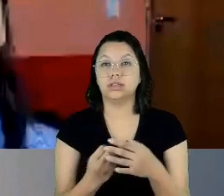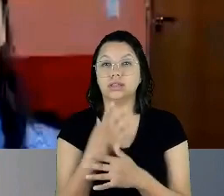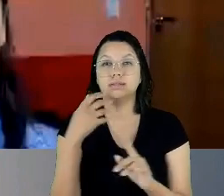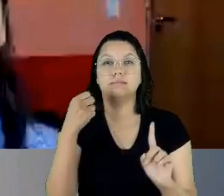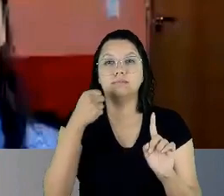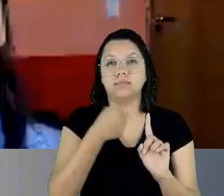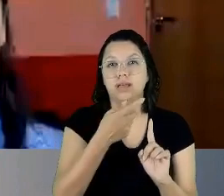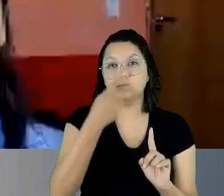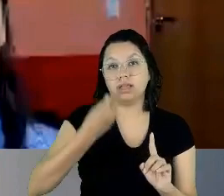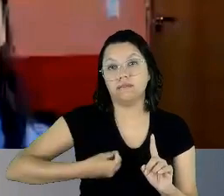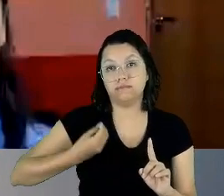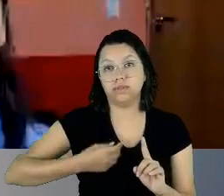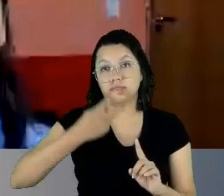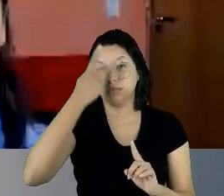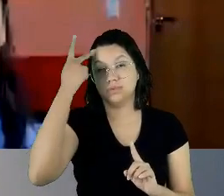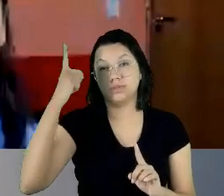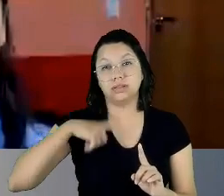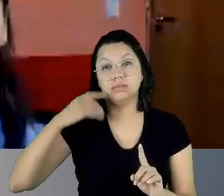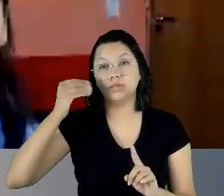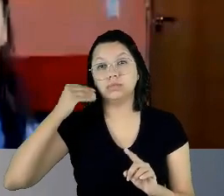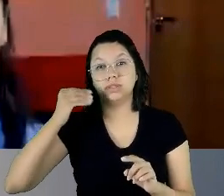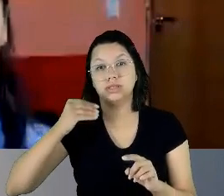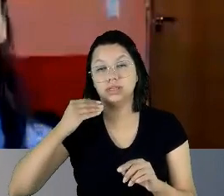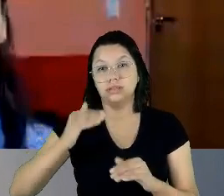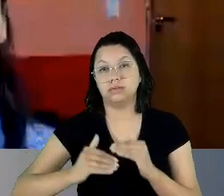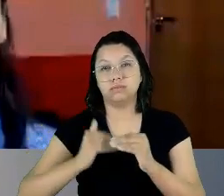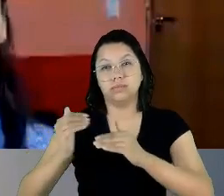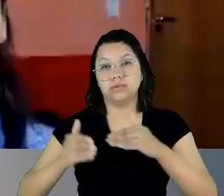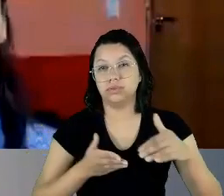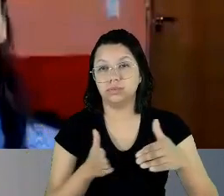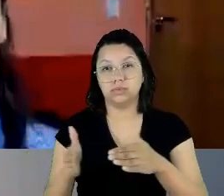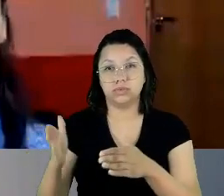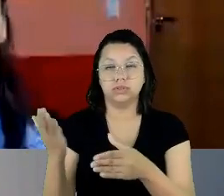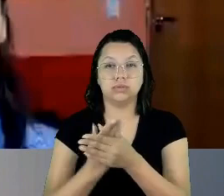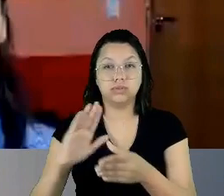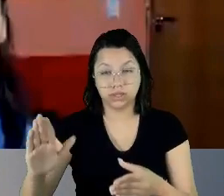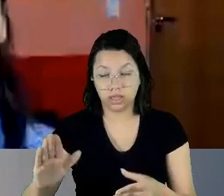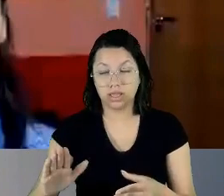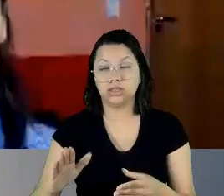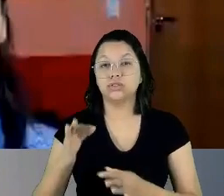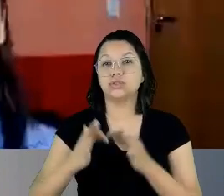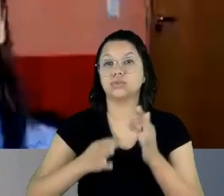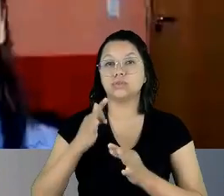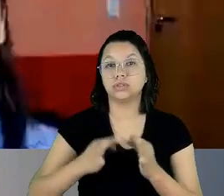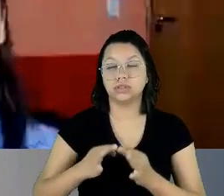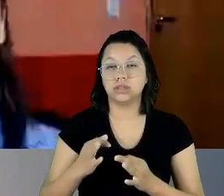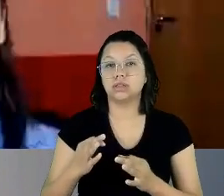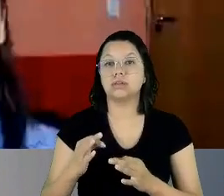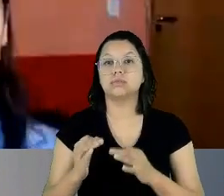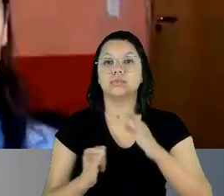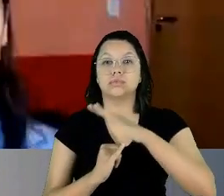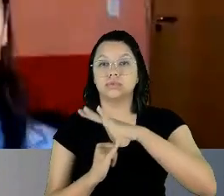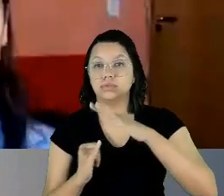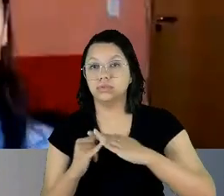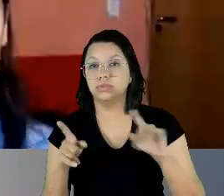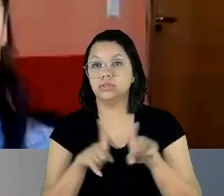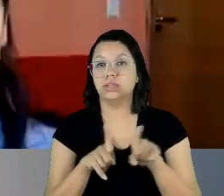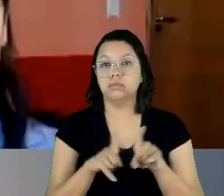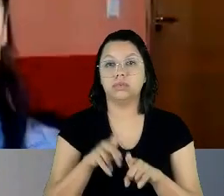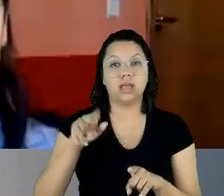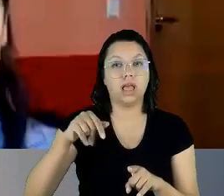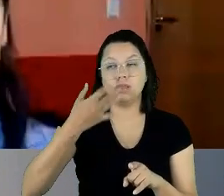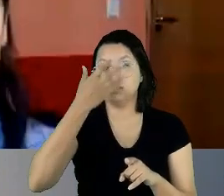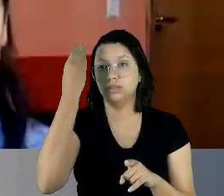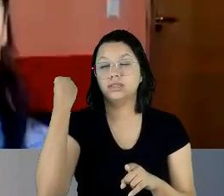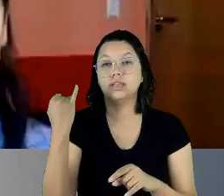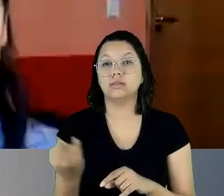um impacto na vida das pessoas. Existe uma experiência por meio do processo judicial, uma experiência por meio das instituições, e que a gente não esqueça da